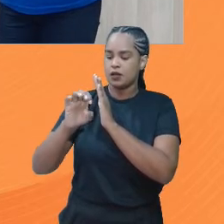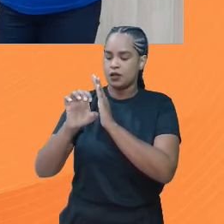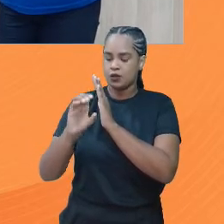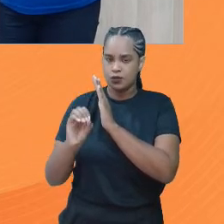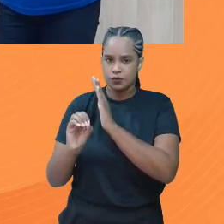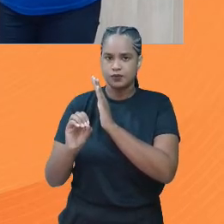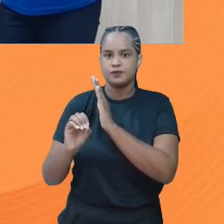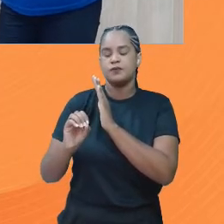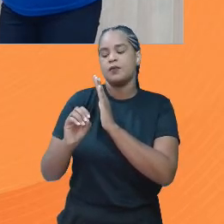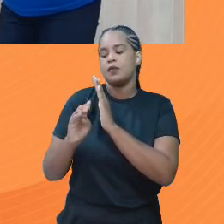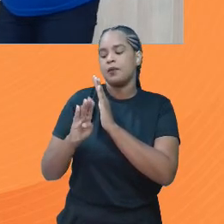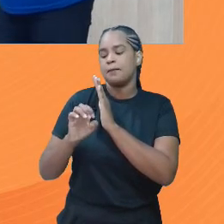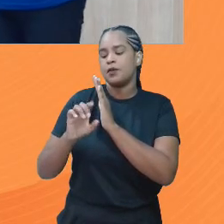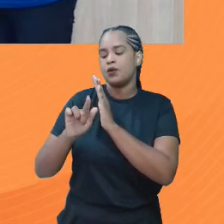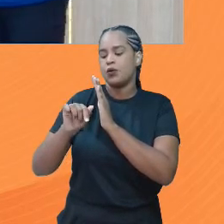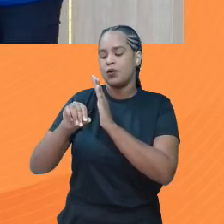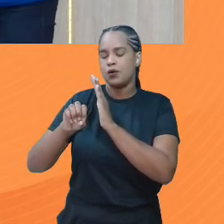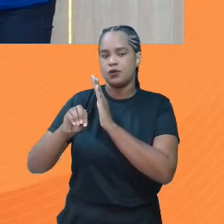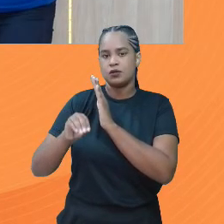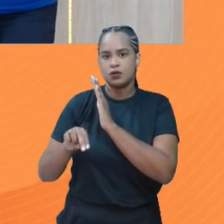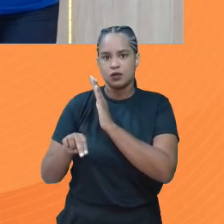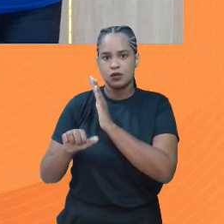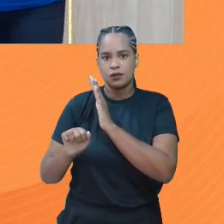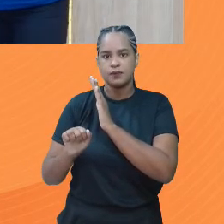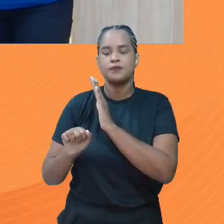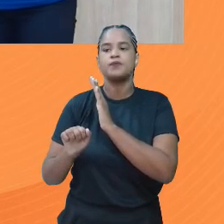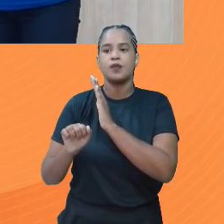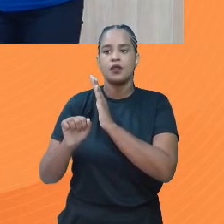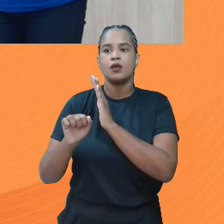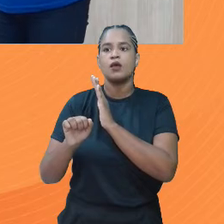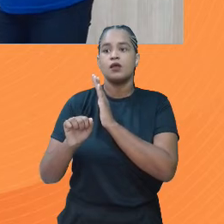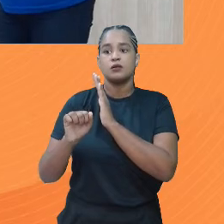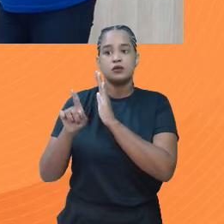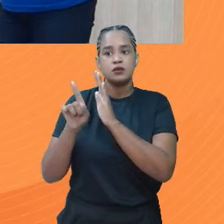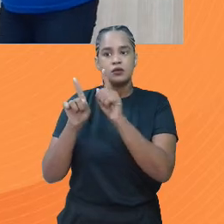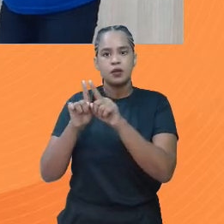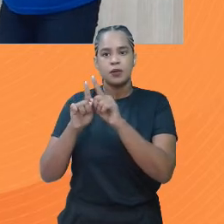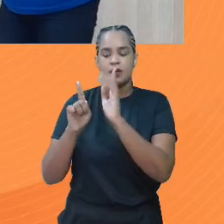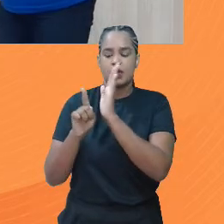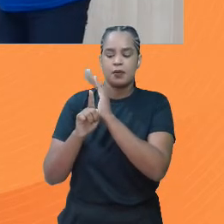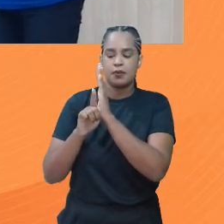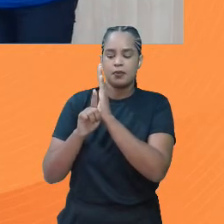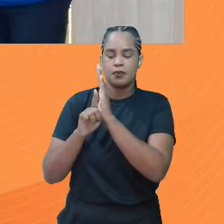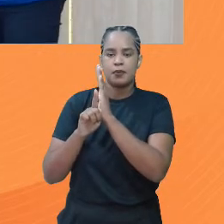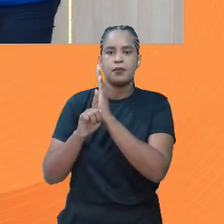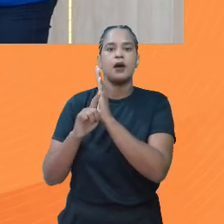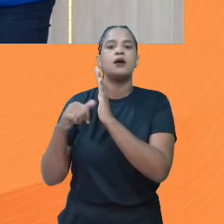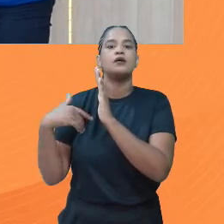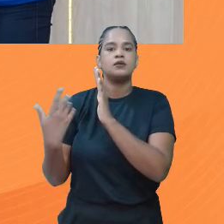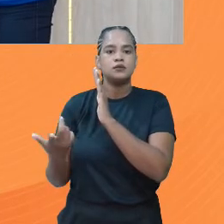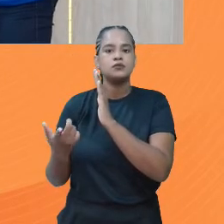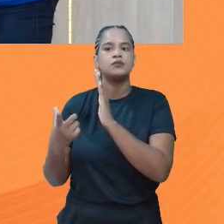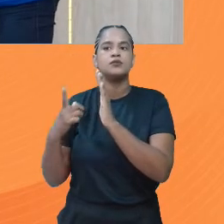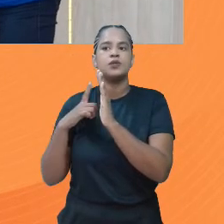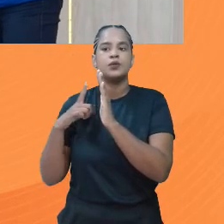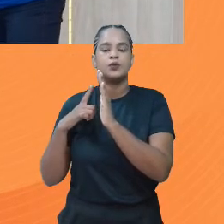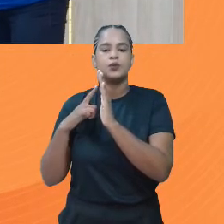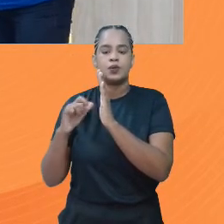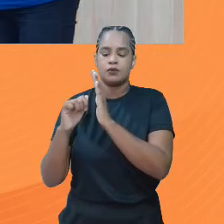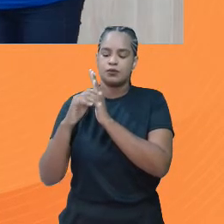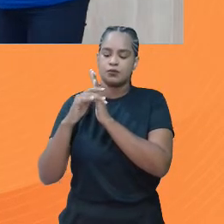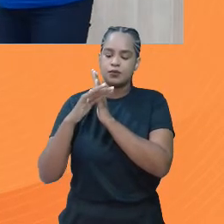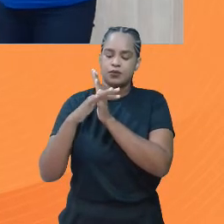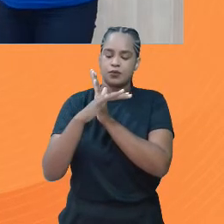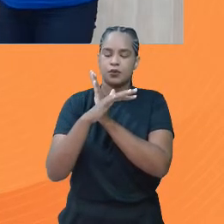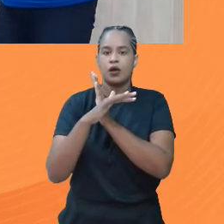engrenagem. Então, quando ela vibra, faz com que essa engrenagem seja ativada. E ao ativar, então aí vai vir a questão, né,